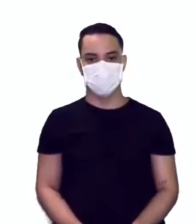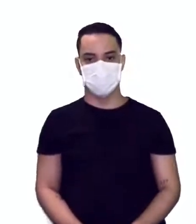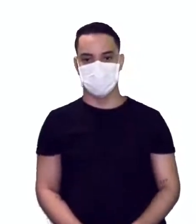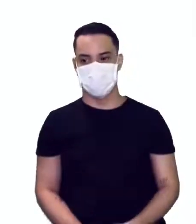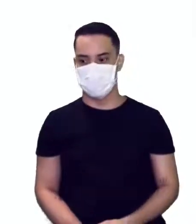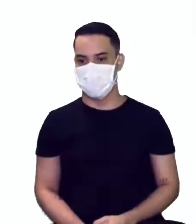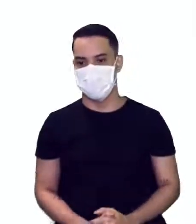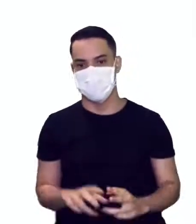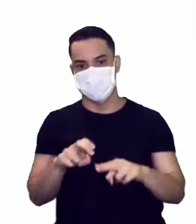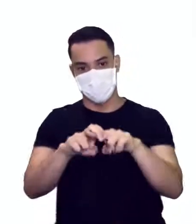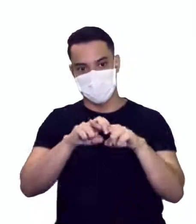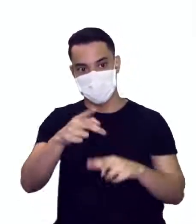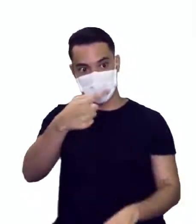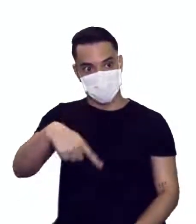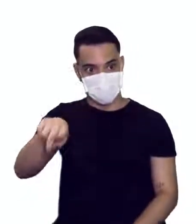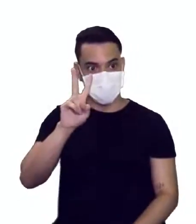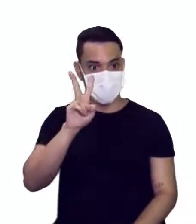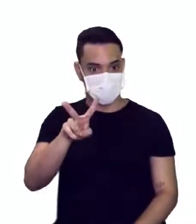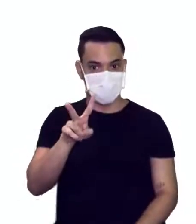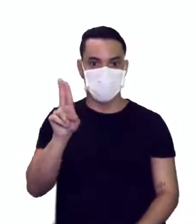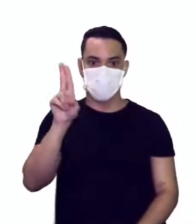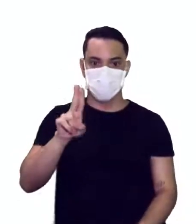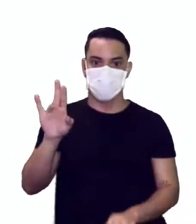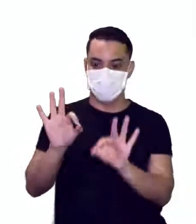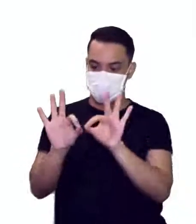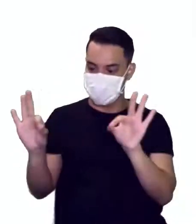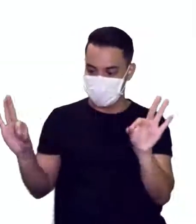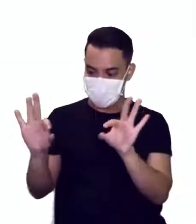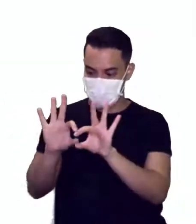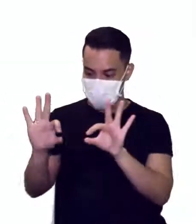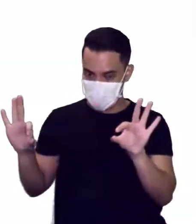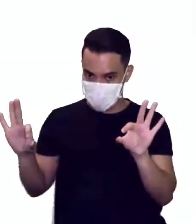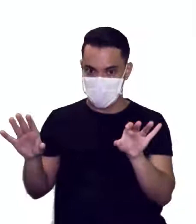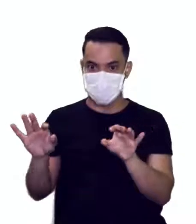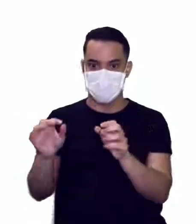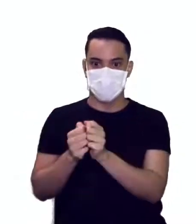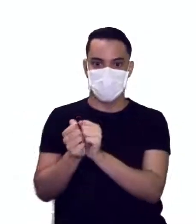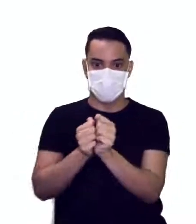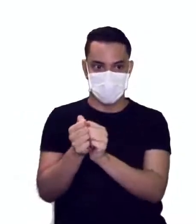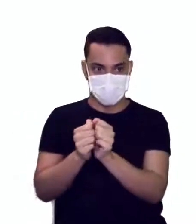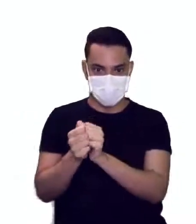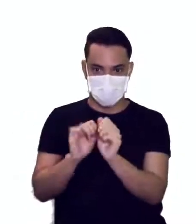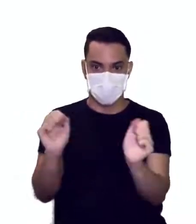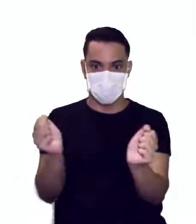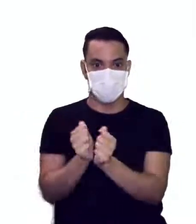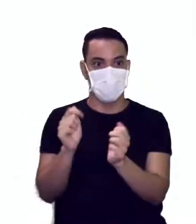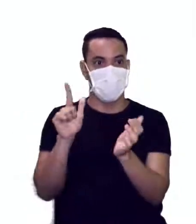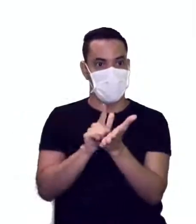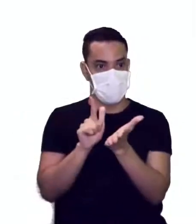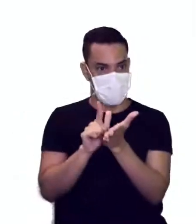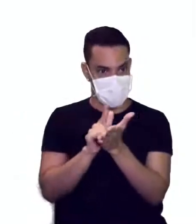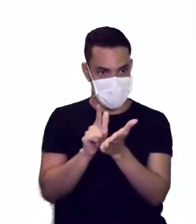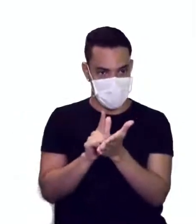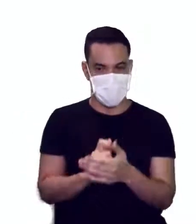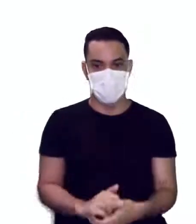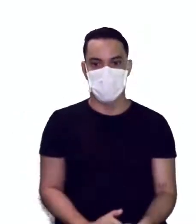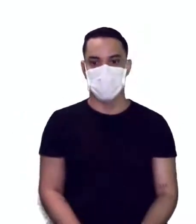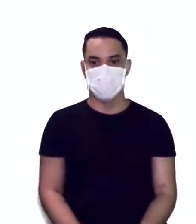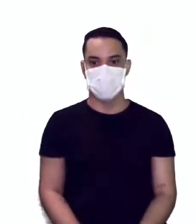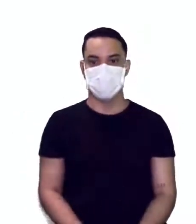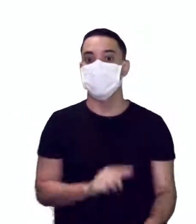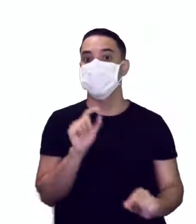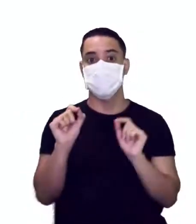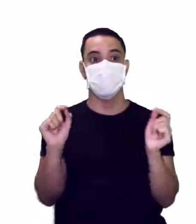na simulação, eu peguei um pedaço de canudo, atritei com um papelzinho, olha só. O